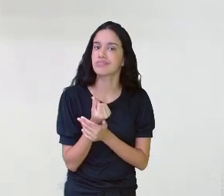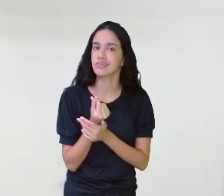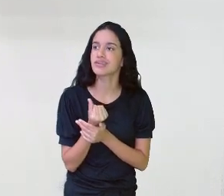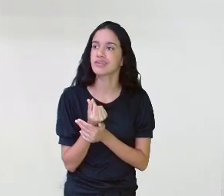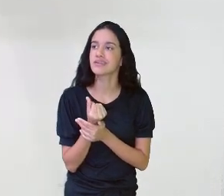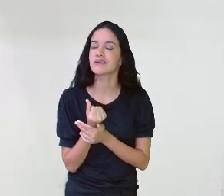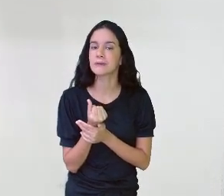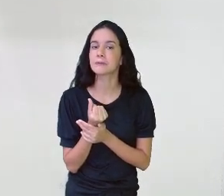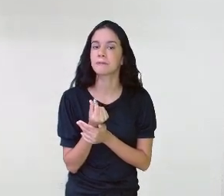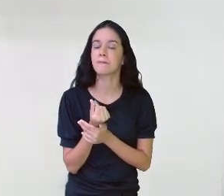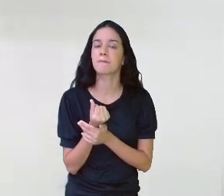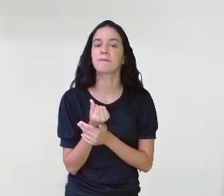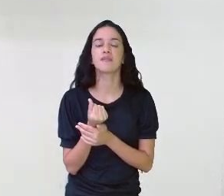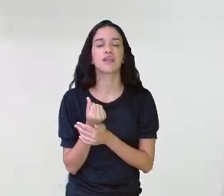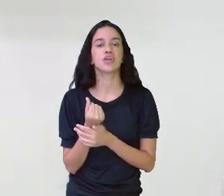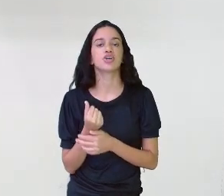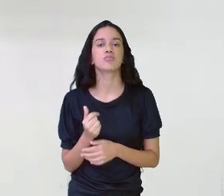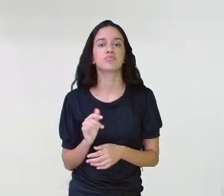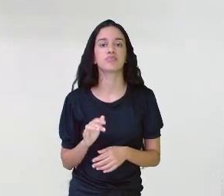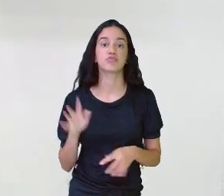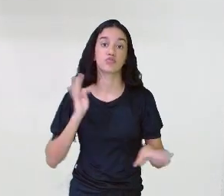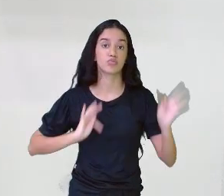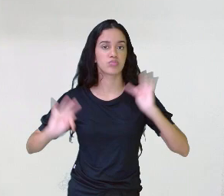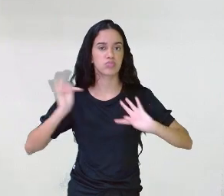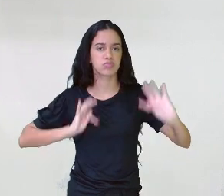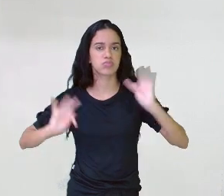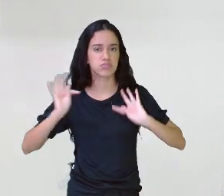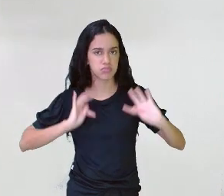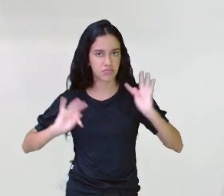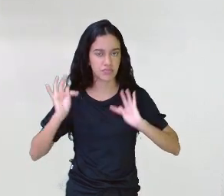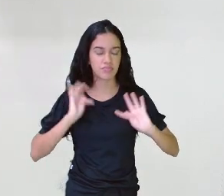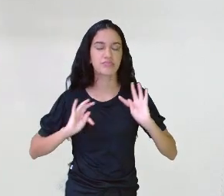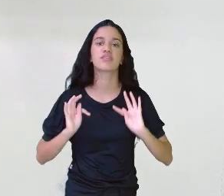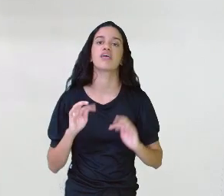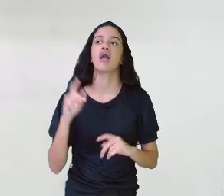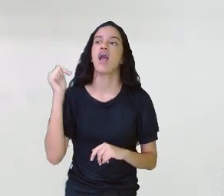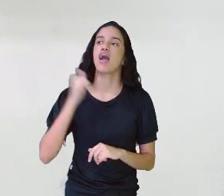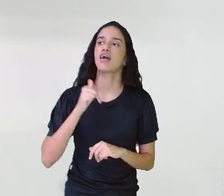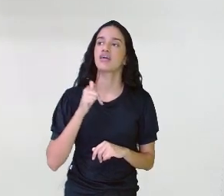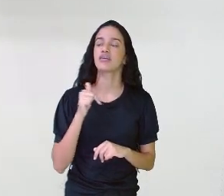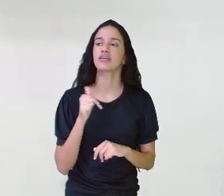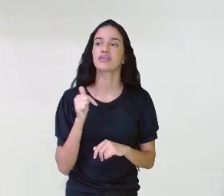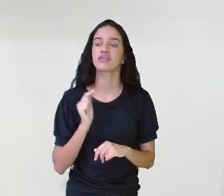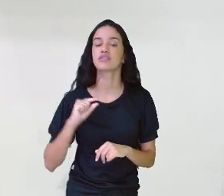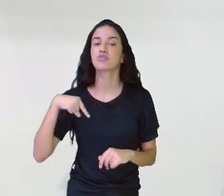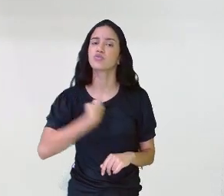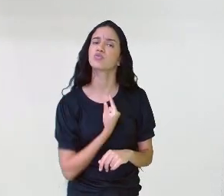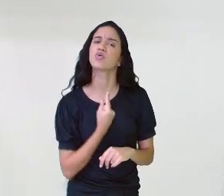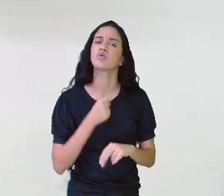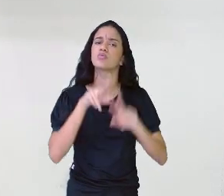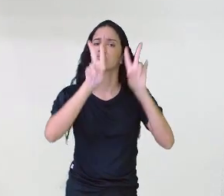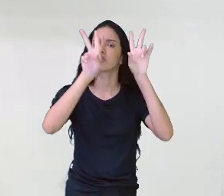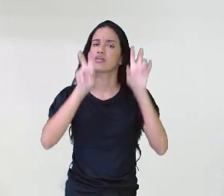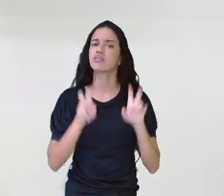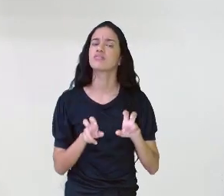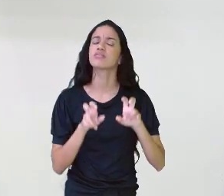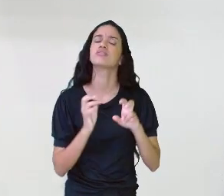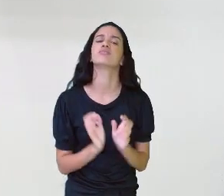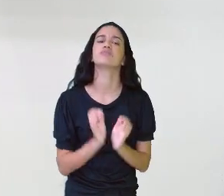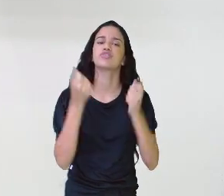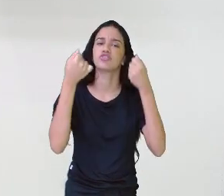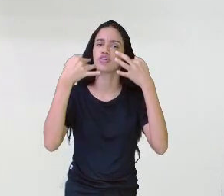mercado através do turismo. E aqui eu já vou entrar no nosso assunto, né, onde a gente já